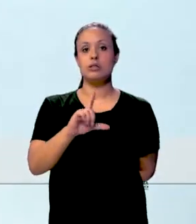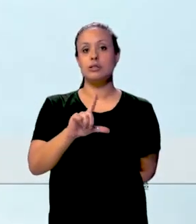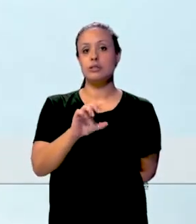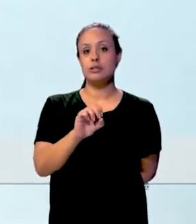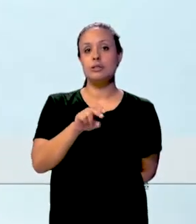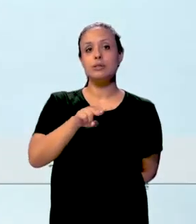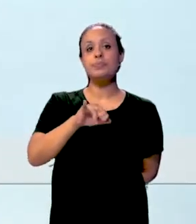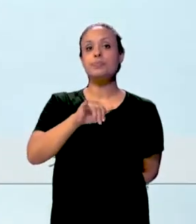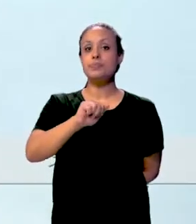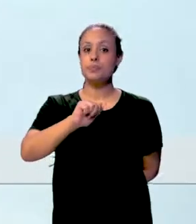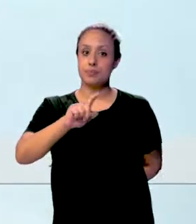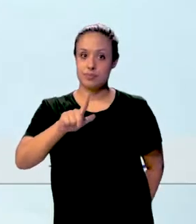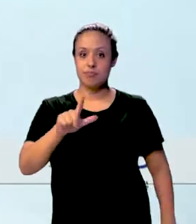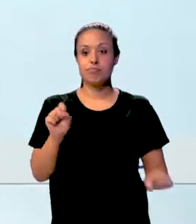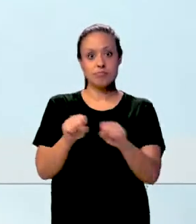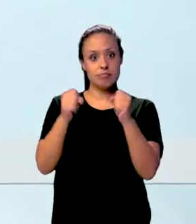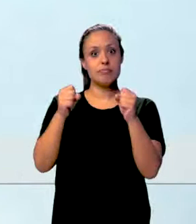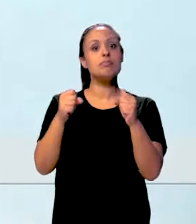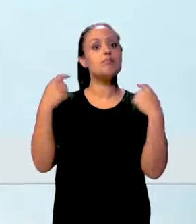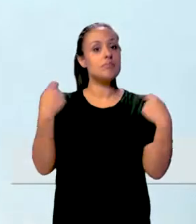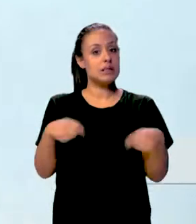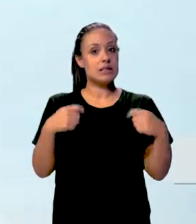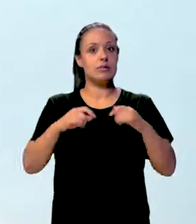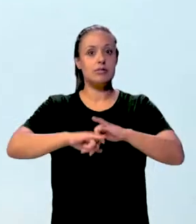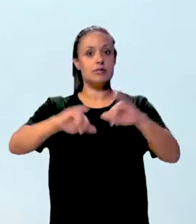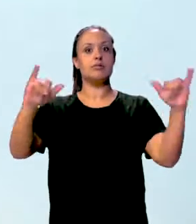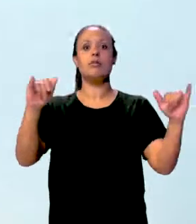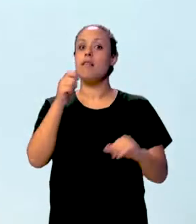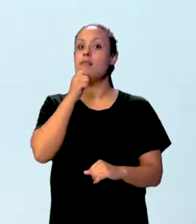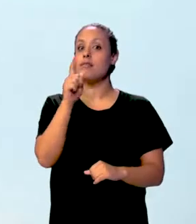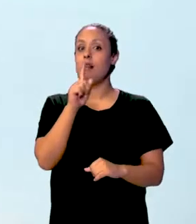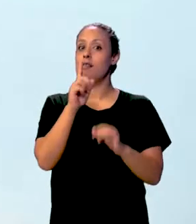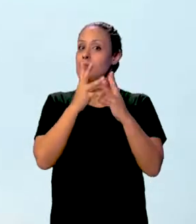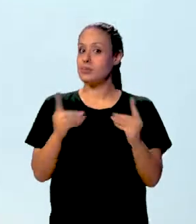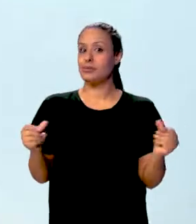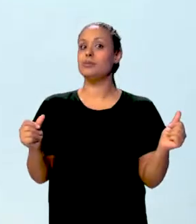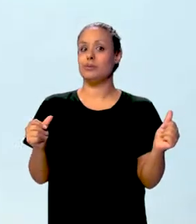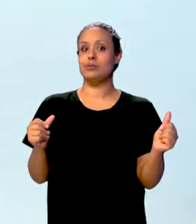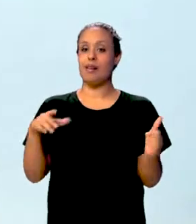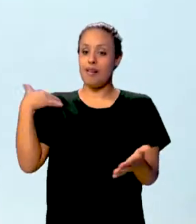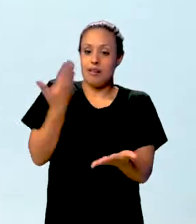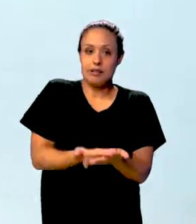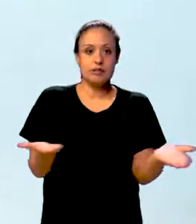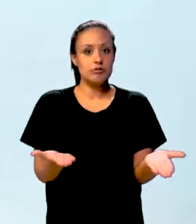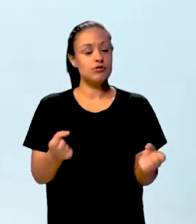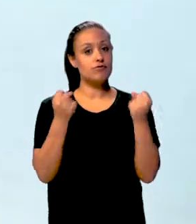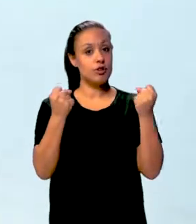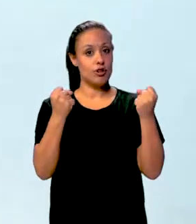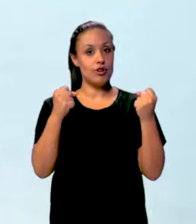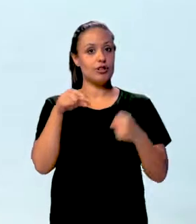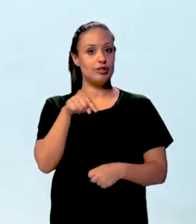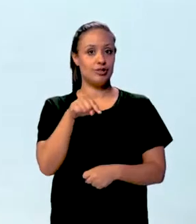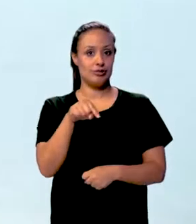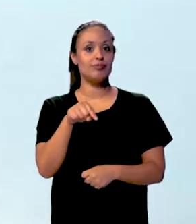tentam lembrar justamente que esse processo não acabou e que os efeitos disso são muito fortes até hoje na nossa